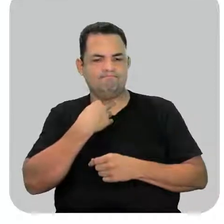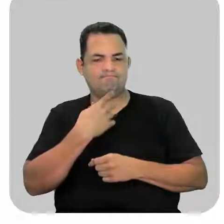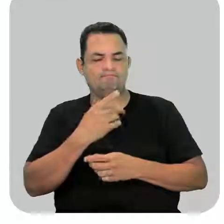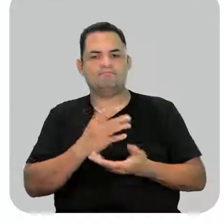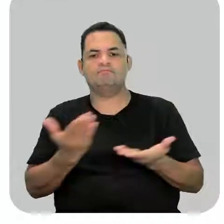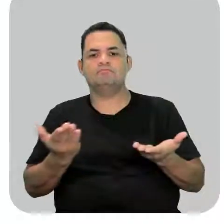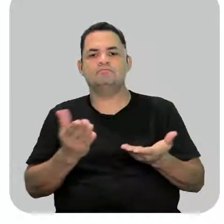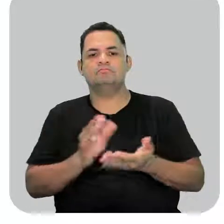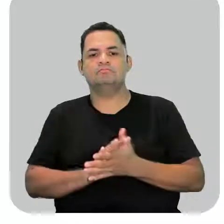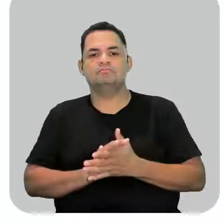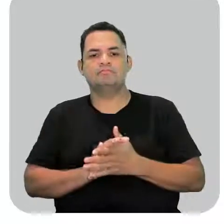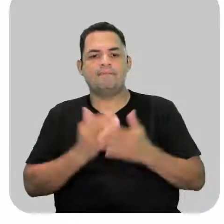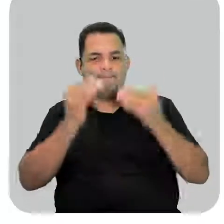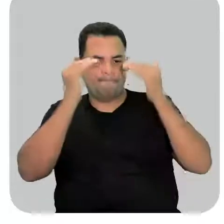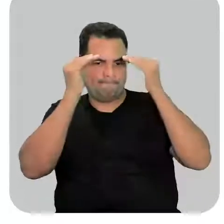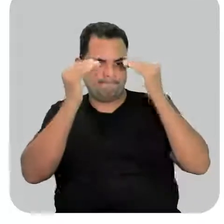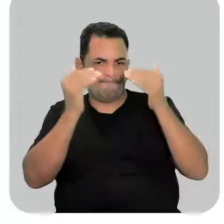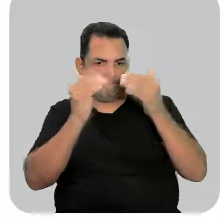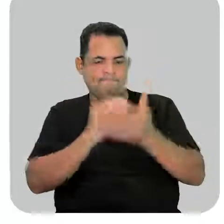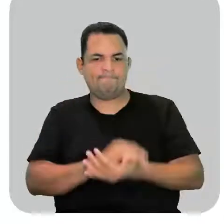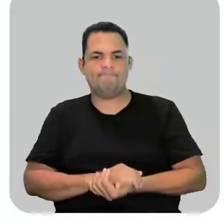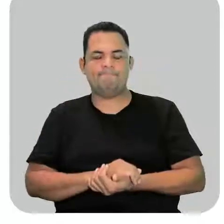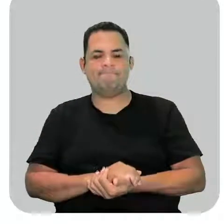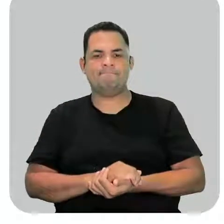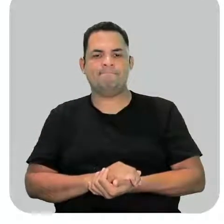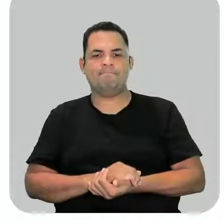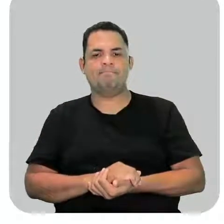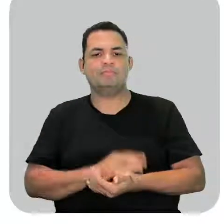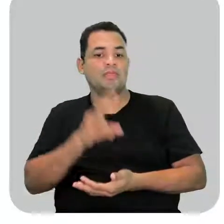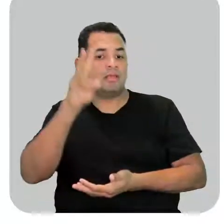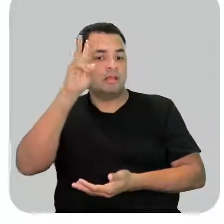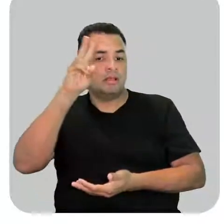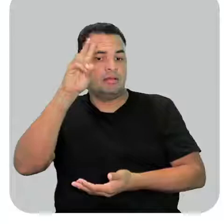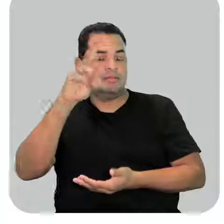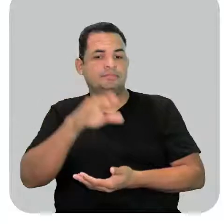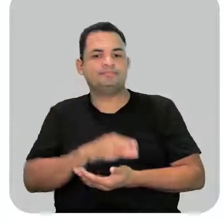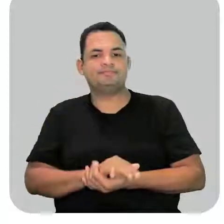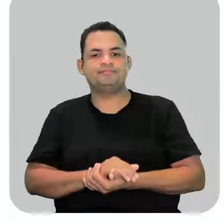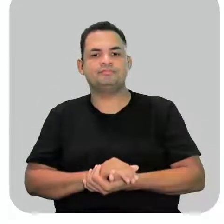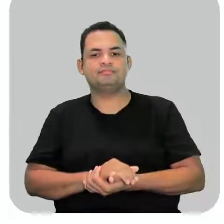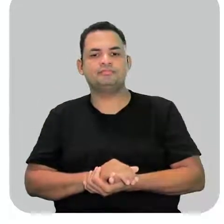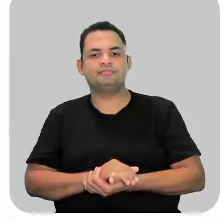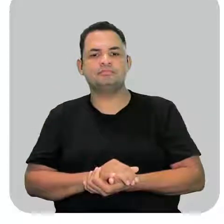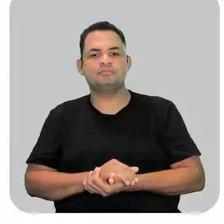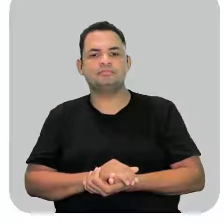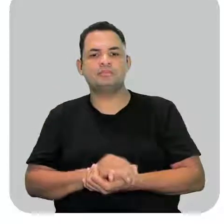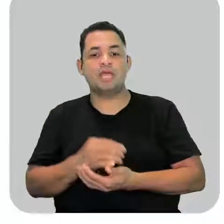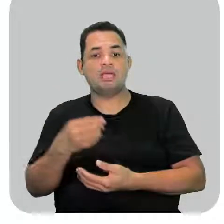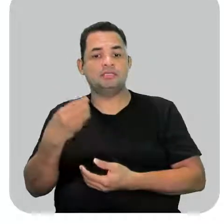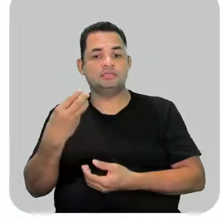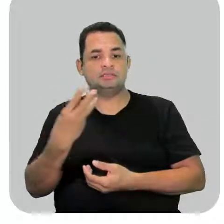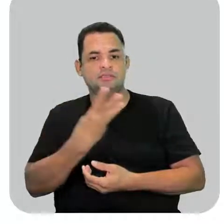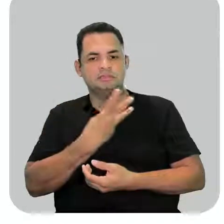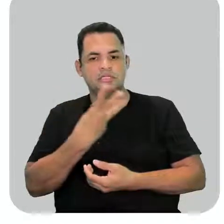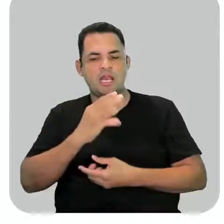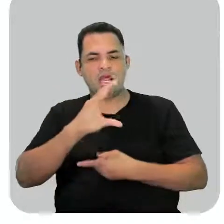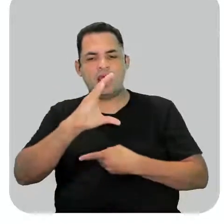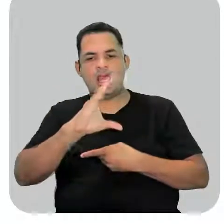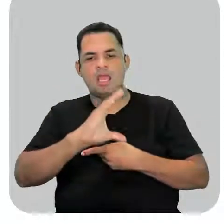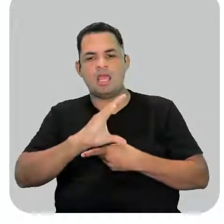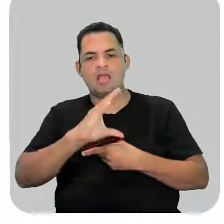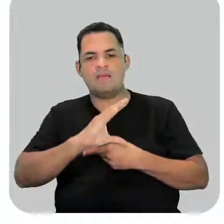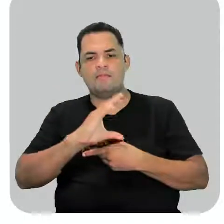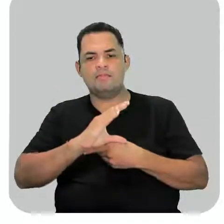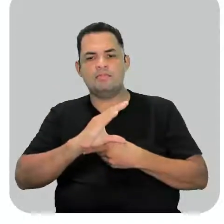são 3 e eu tenho que respeitar isso. Aí eu tenho que lembrar, desses 3 carbonos, um deles vai estar